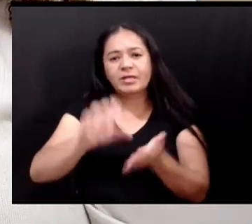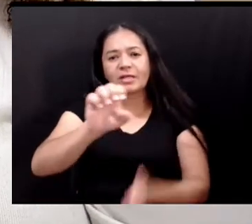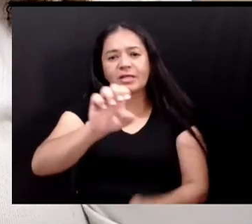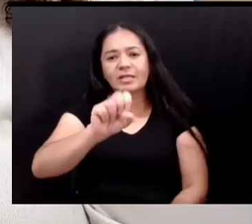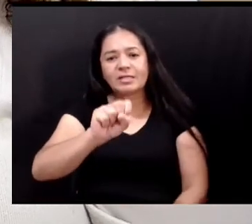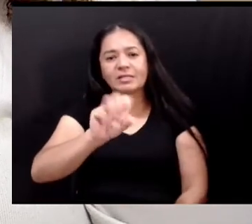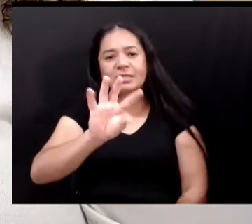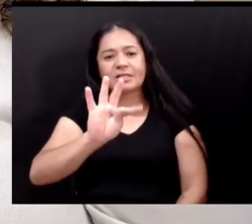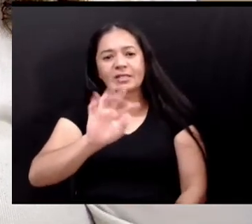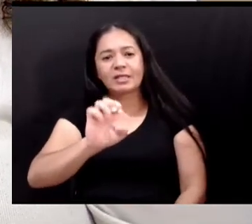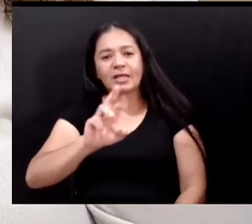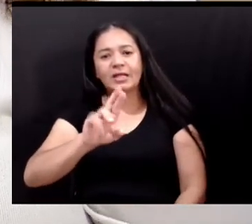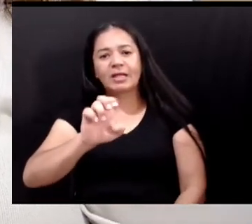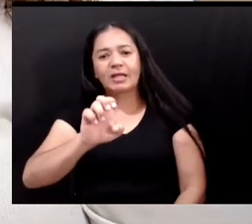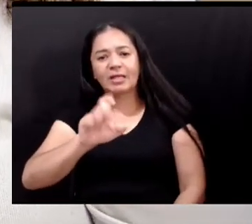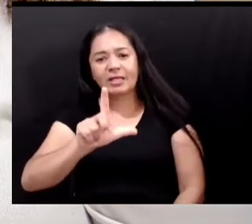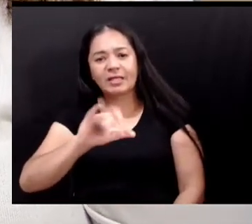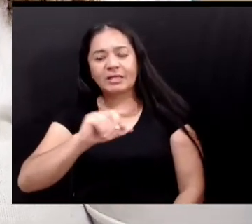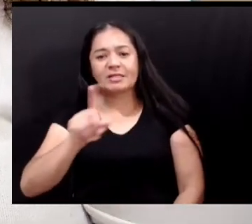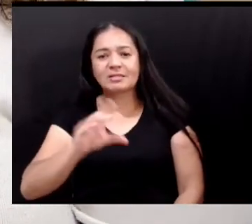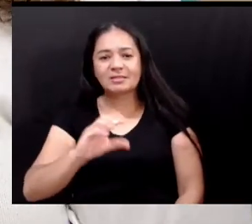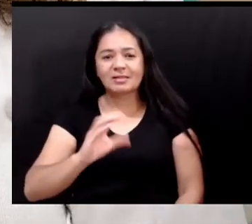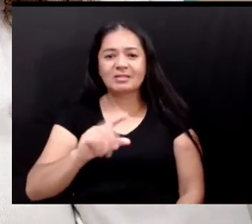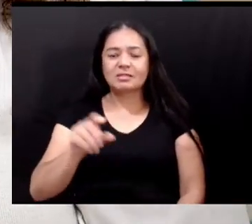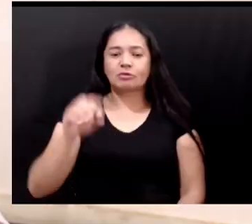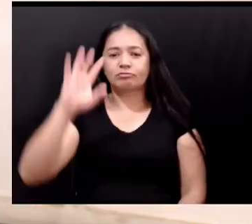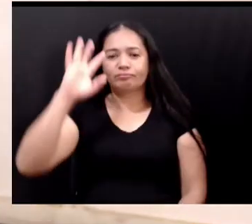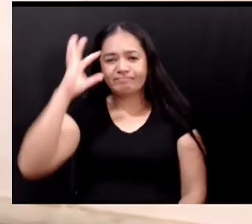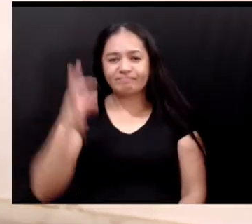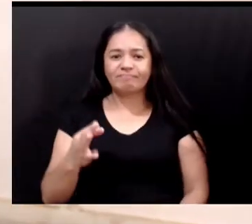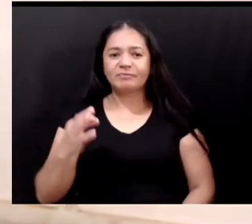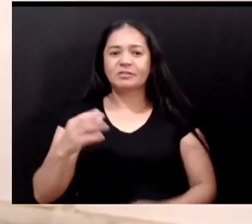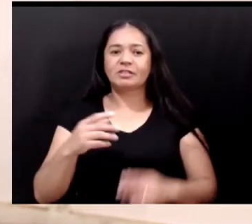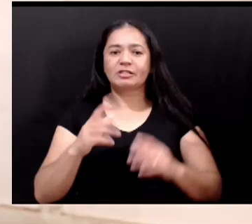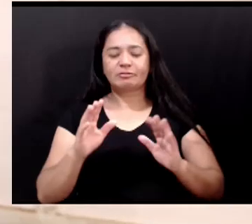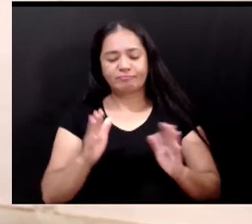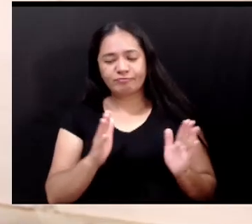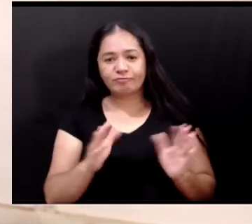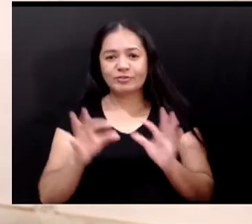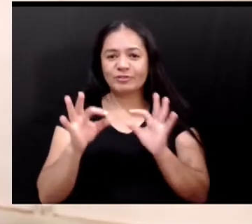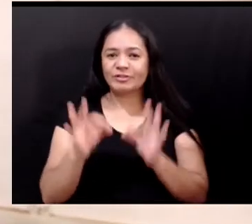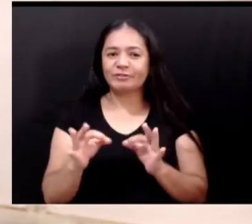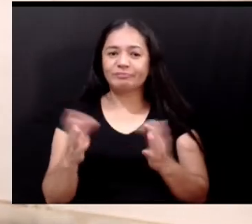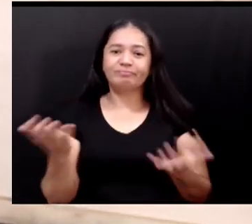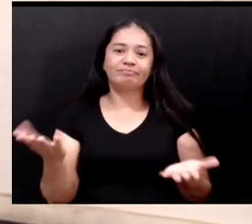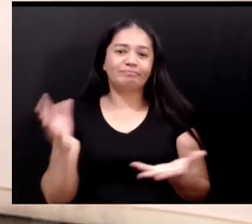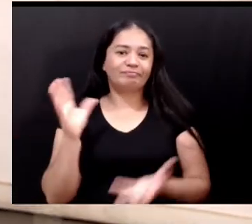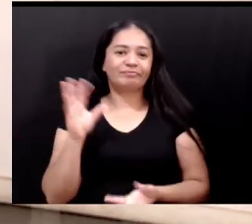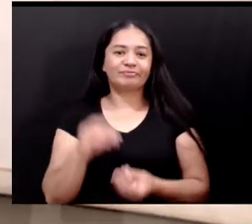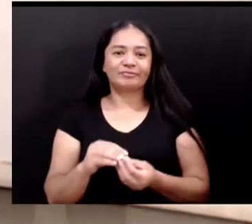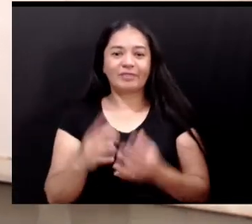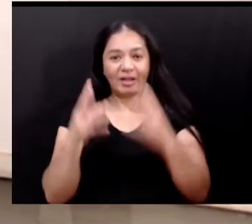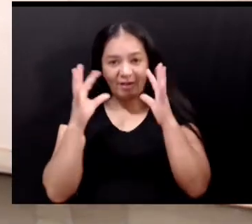que assim a gente tenha certeza que o procedimento foi feito de maneira correta. Bom, então é isso, né, gente? O Se Liga na Profissão de